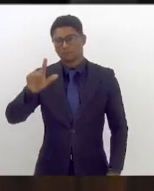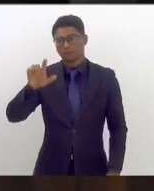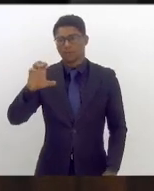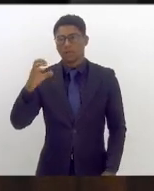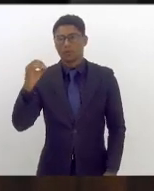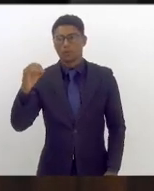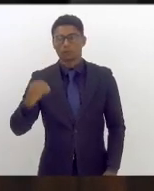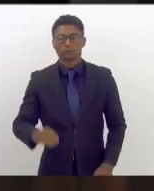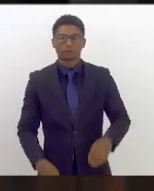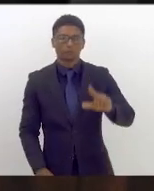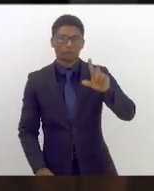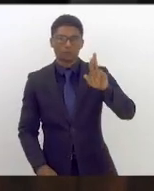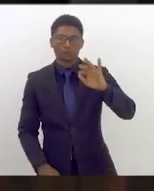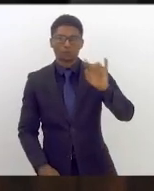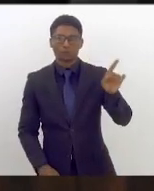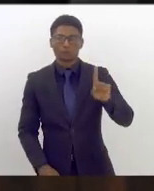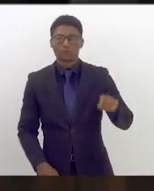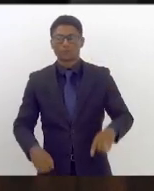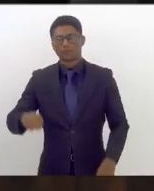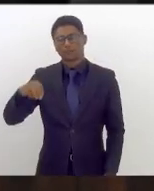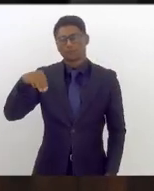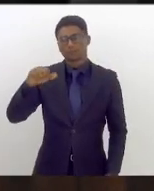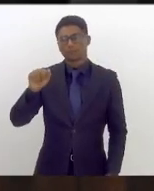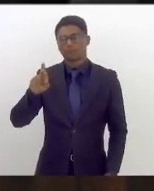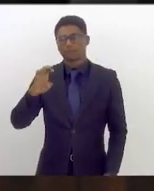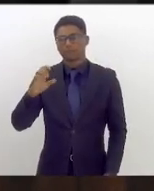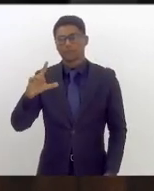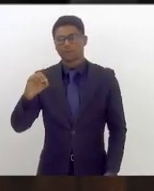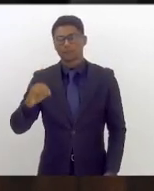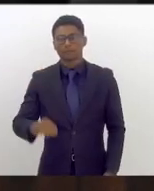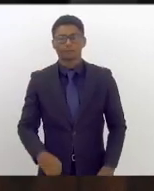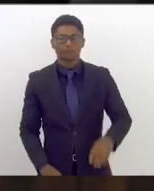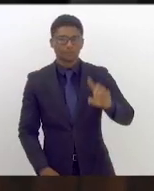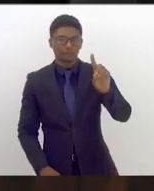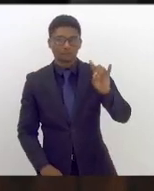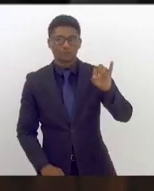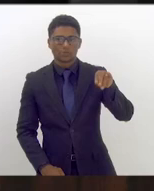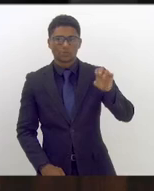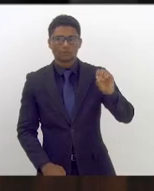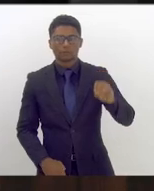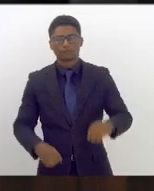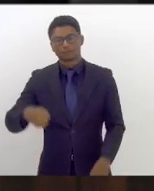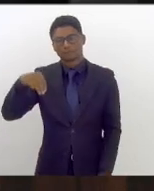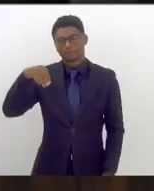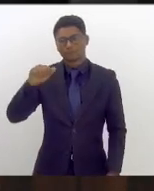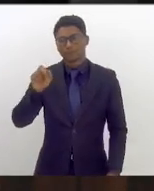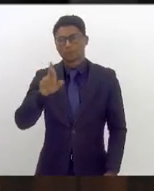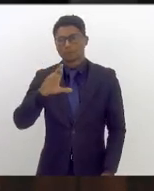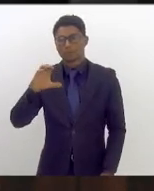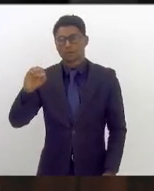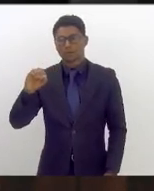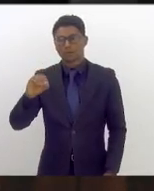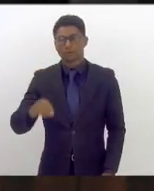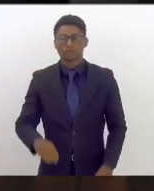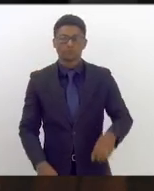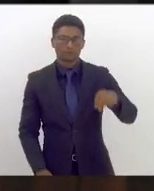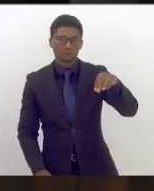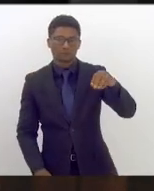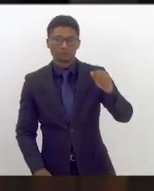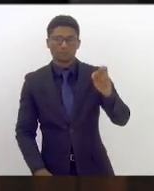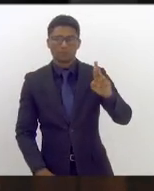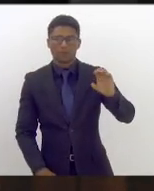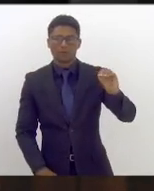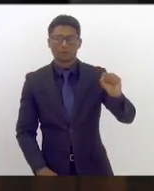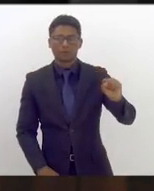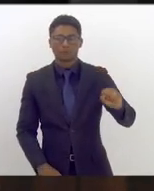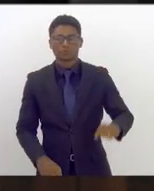Vieira Luiz Martins Marcelo cabeleireiro Marcelo Dino Márcio canela Marcos Abraão Marcos